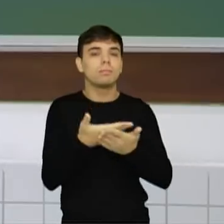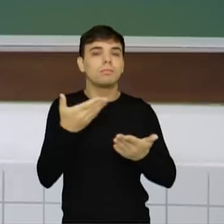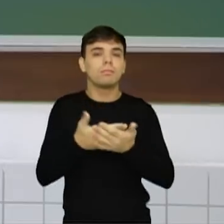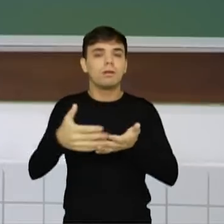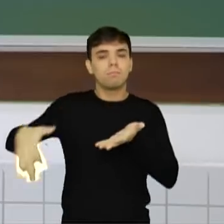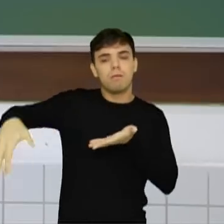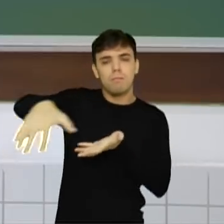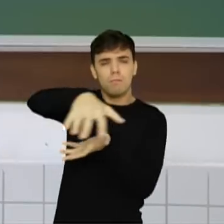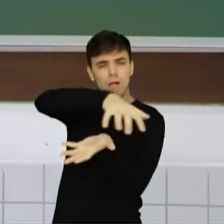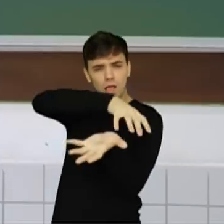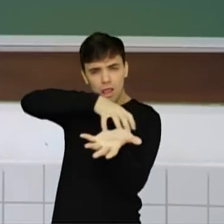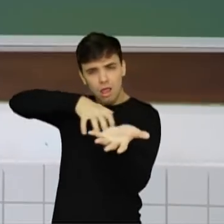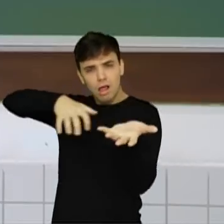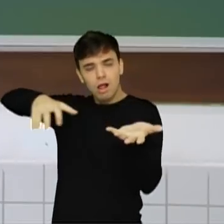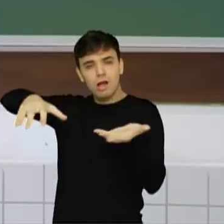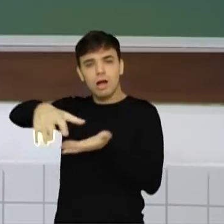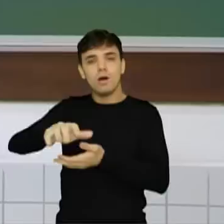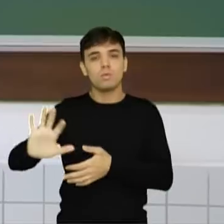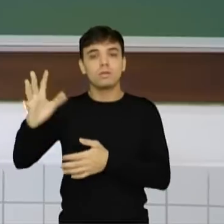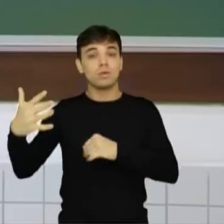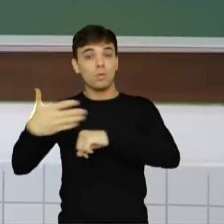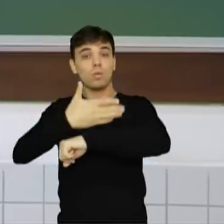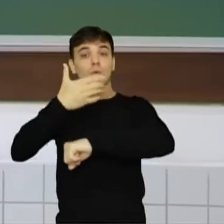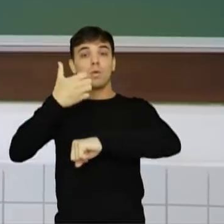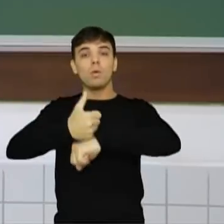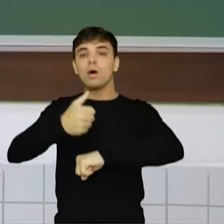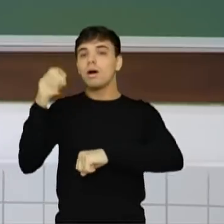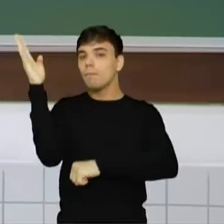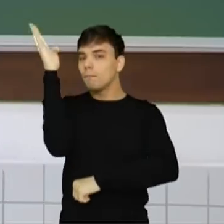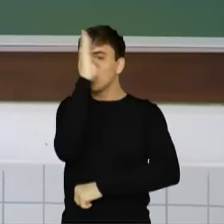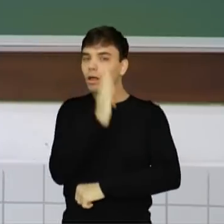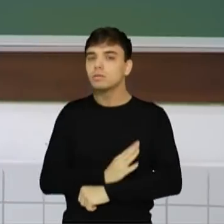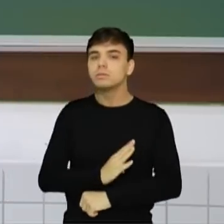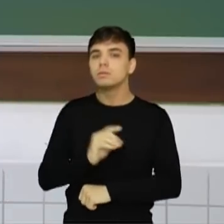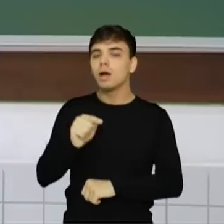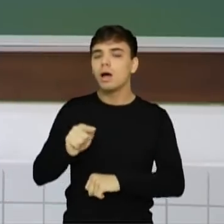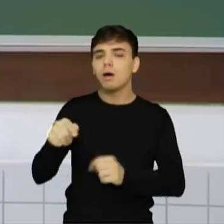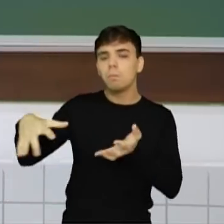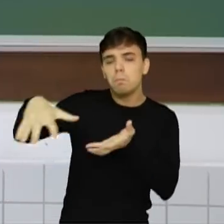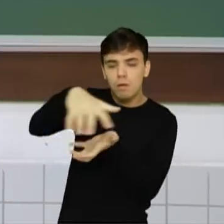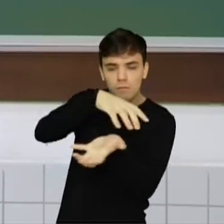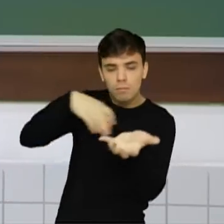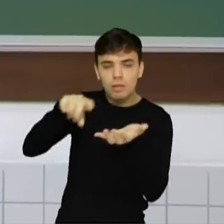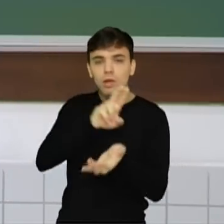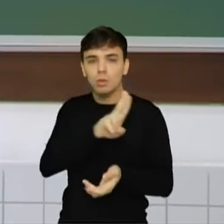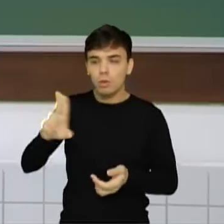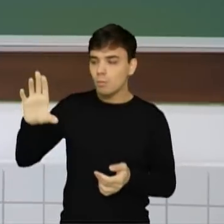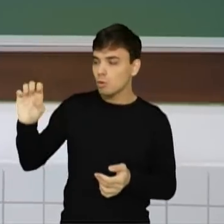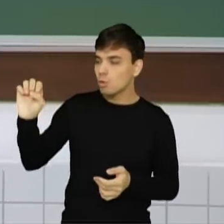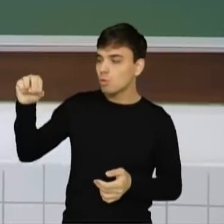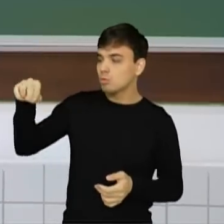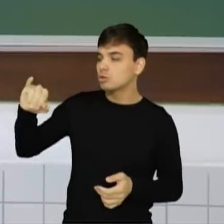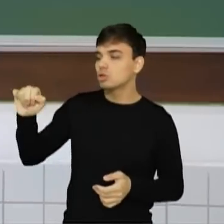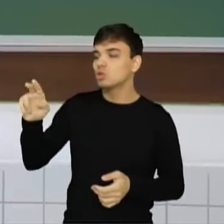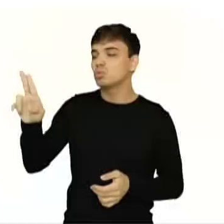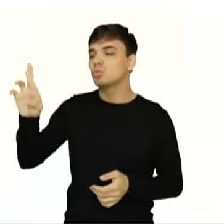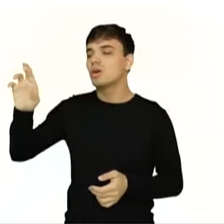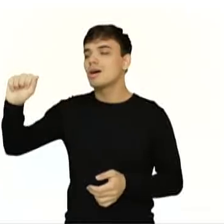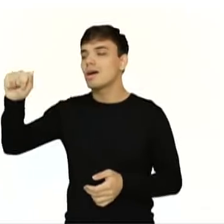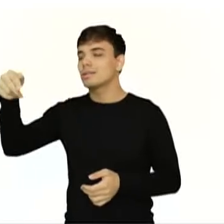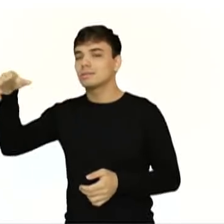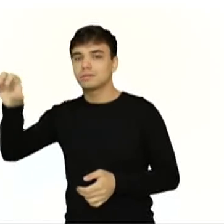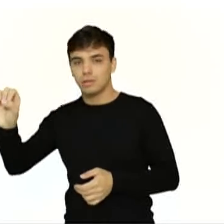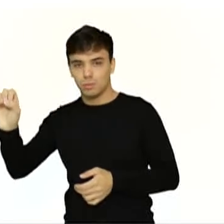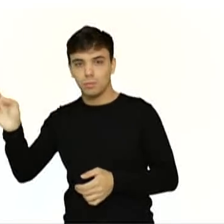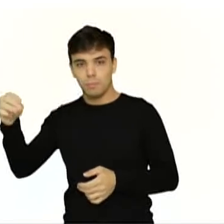de rebelião que houve na colônia do Brasil. Esse movimento aí é chamado de Conjuração Mineira, certo? E ele